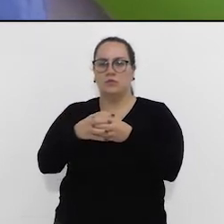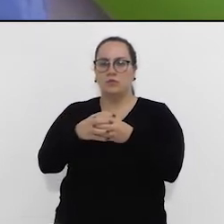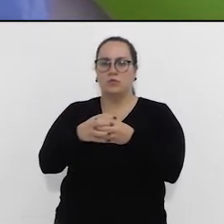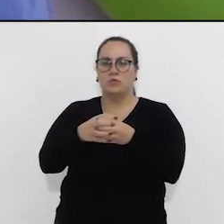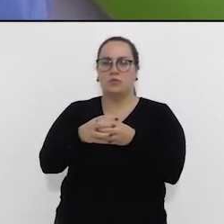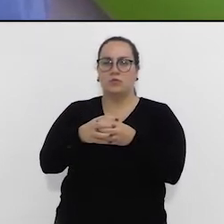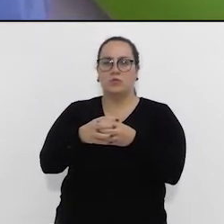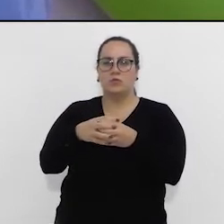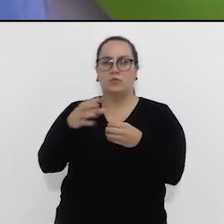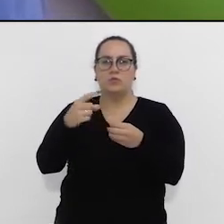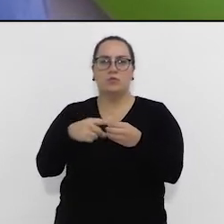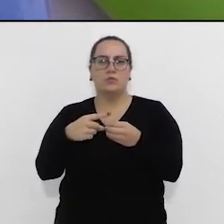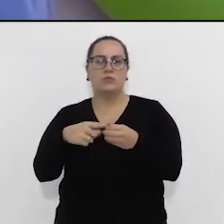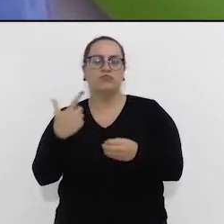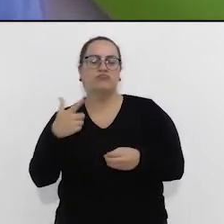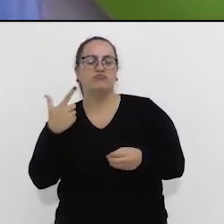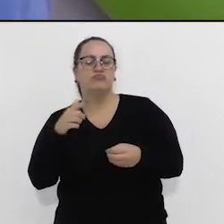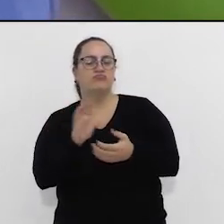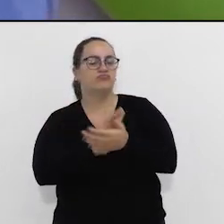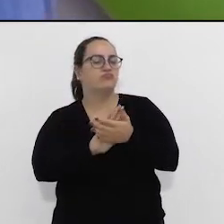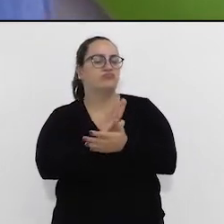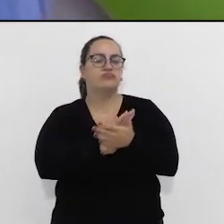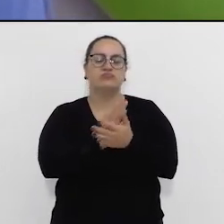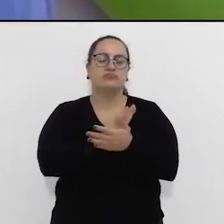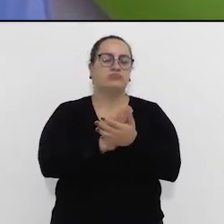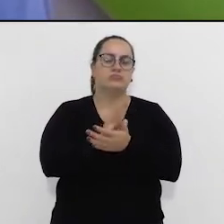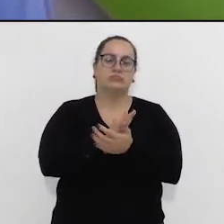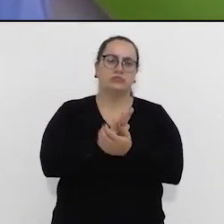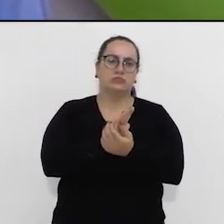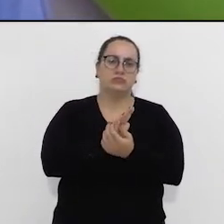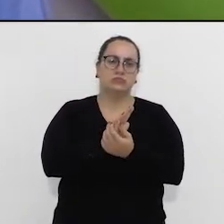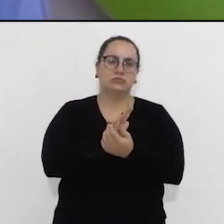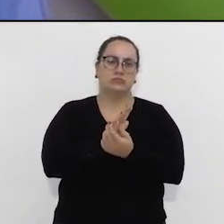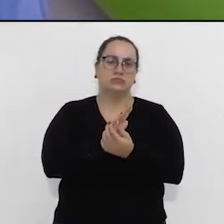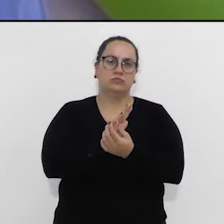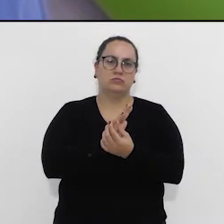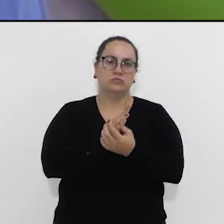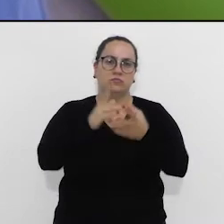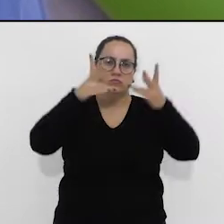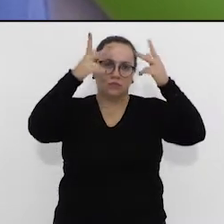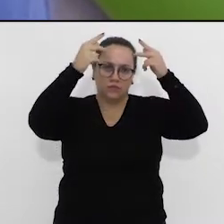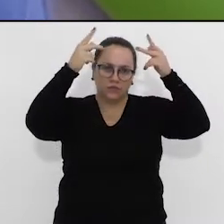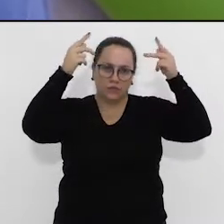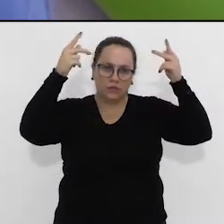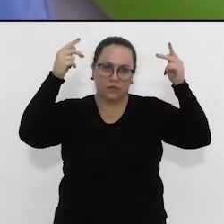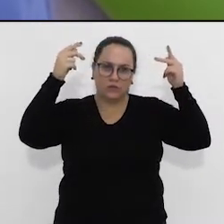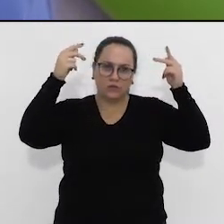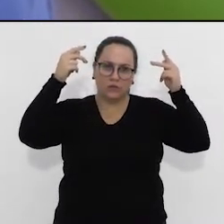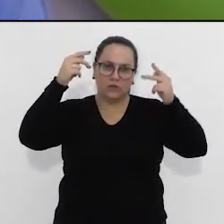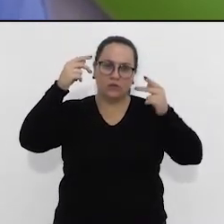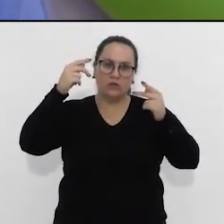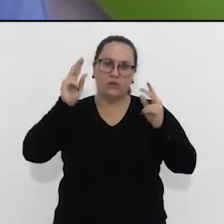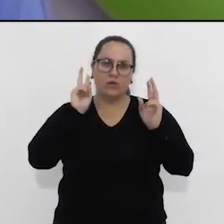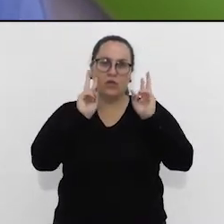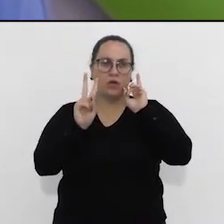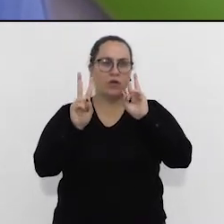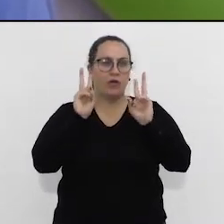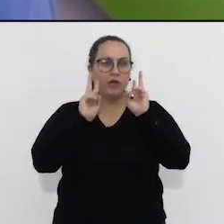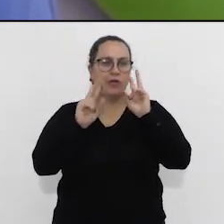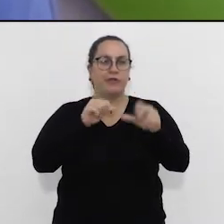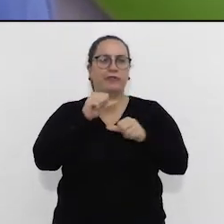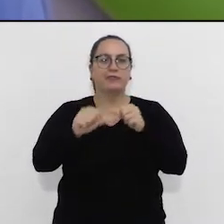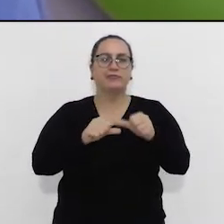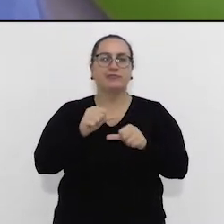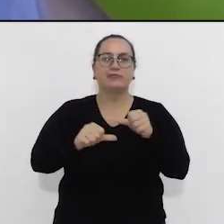é uma cidade que não tinha muita abertura no entanto o prefeito que entrou em Lençóis Paulista Ele começou ver a necessidade